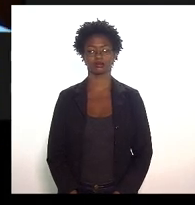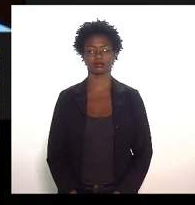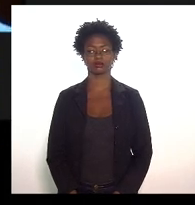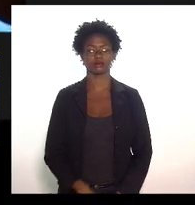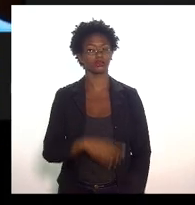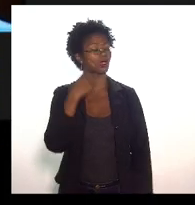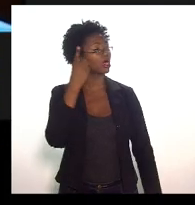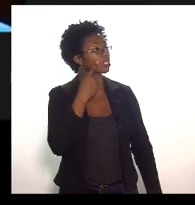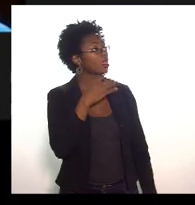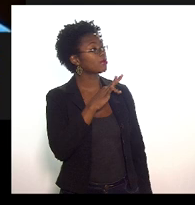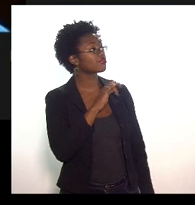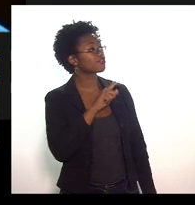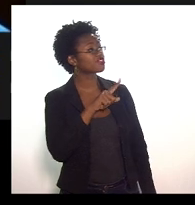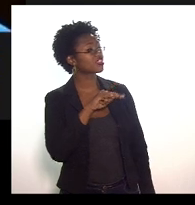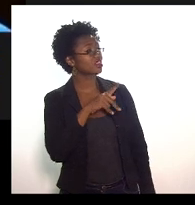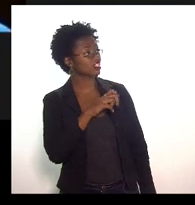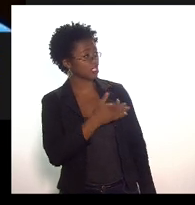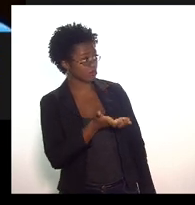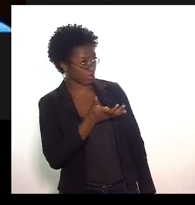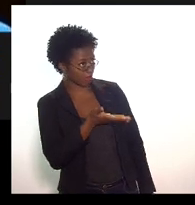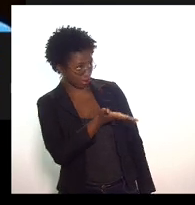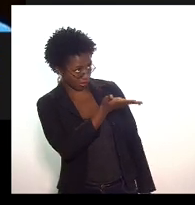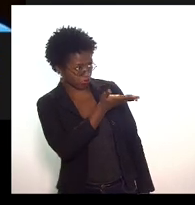Deputado Felipe.